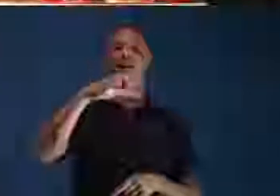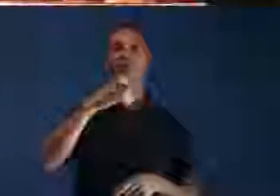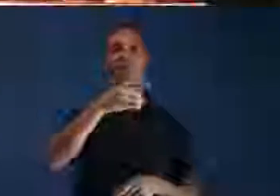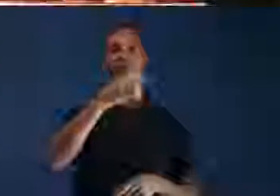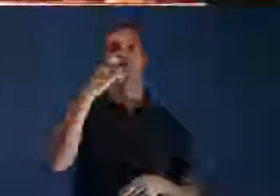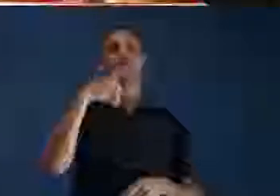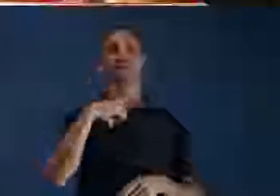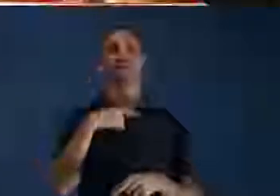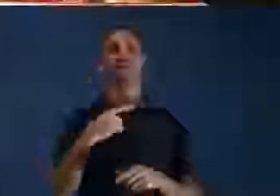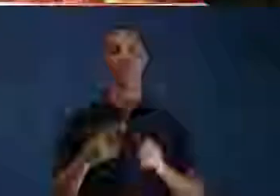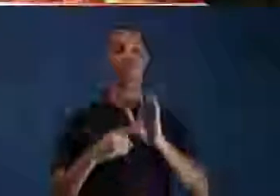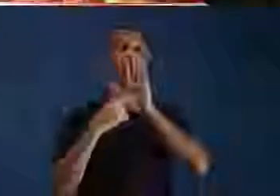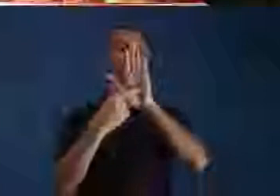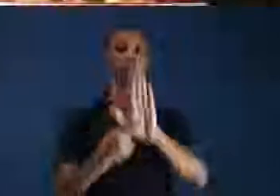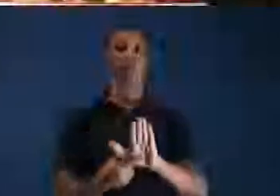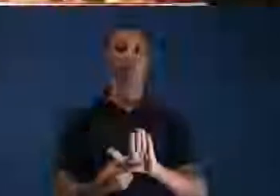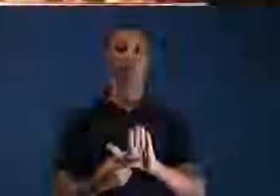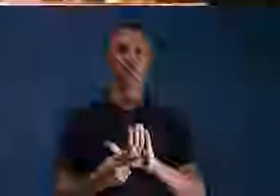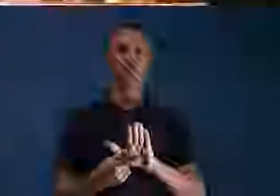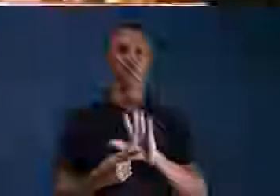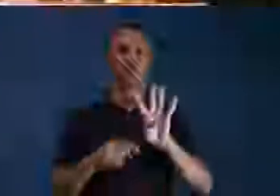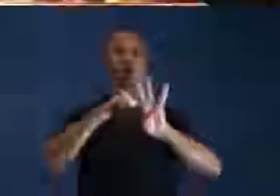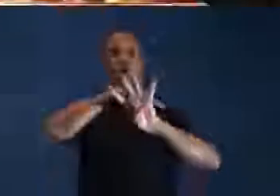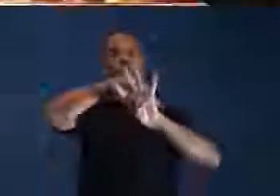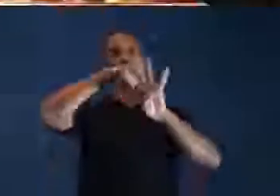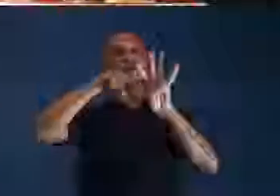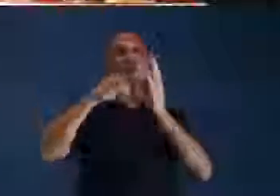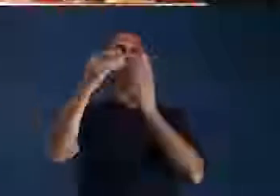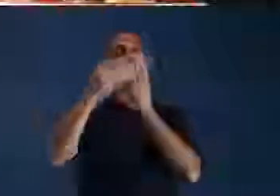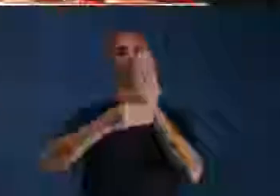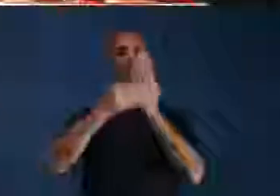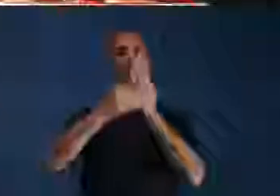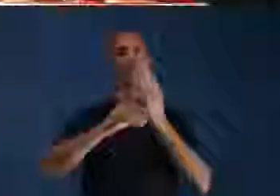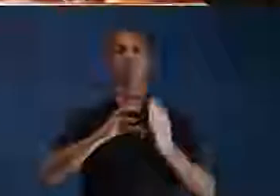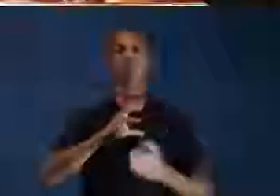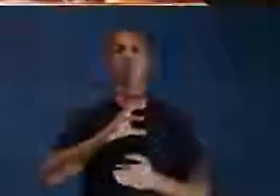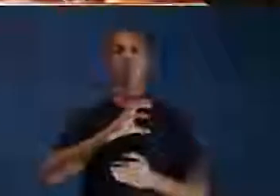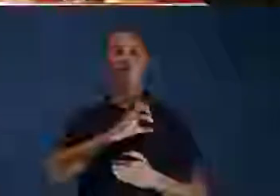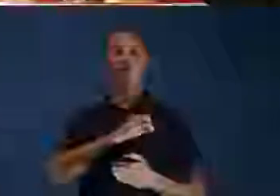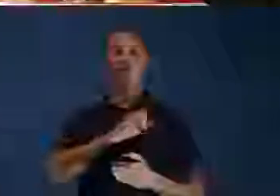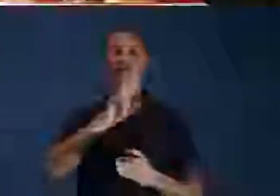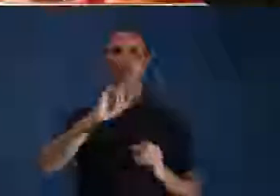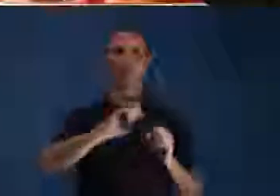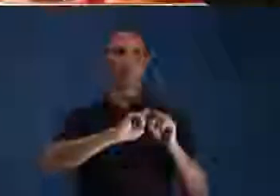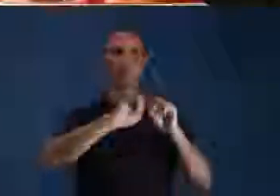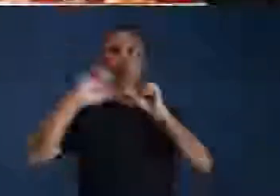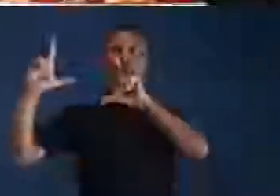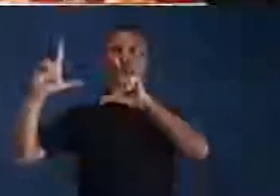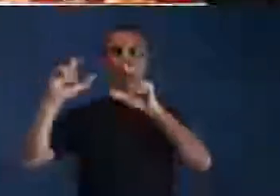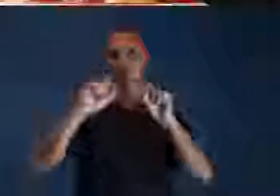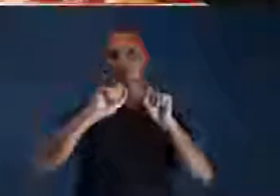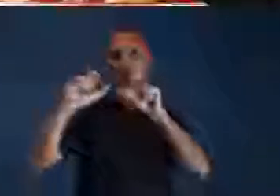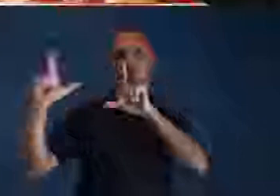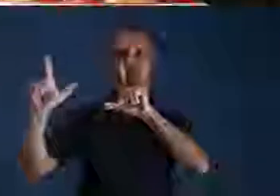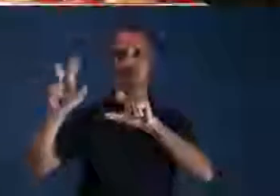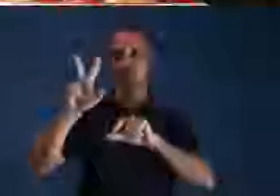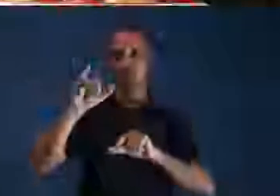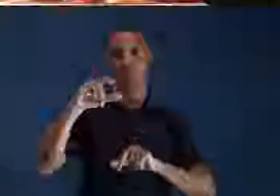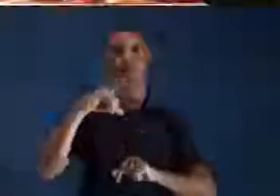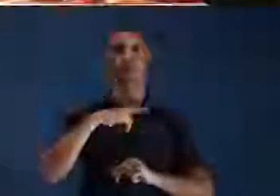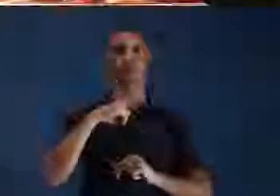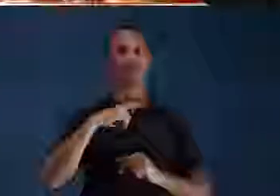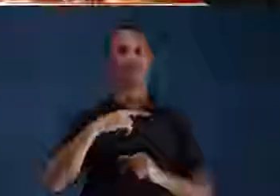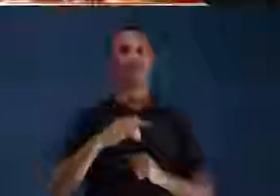eu trouxe para mostrar os 4 romances. Eles vão aparecer em algum momento que eu